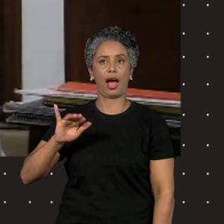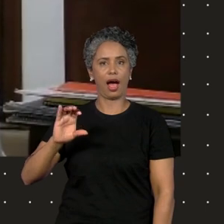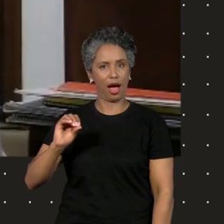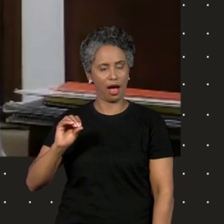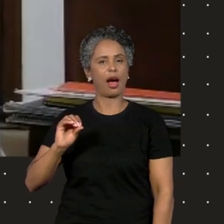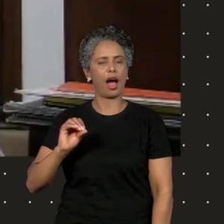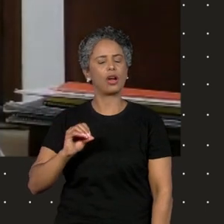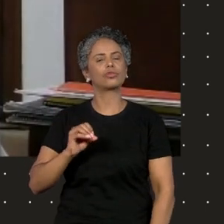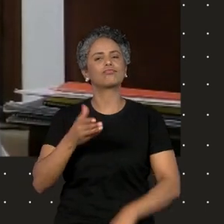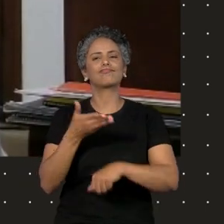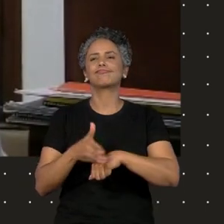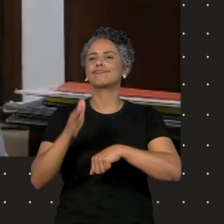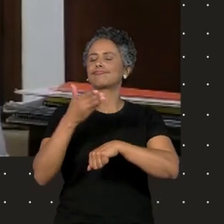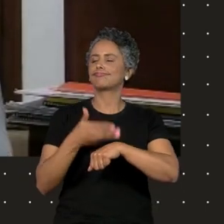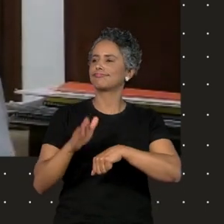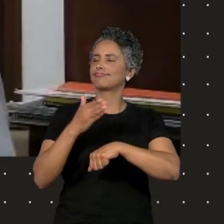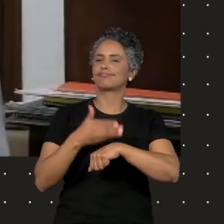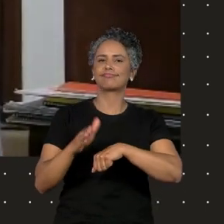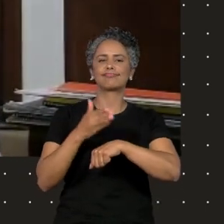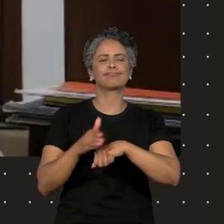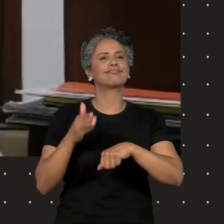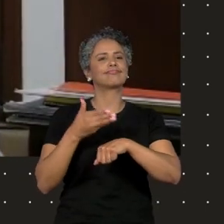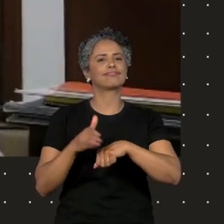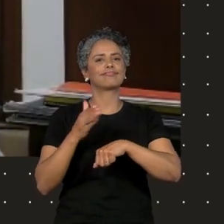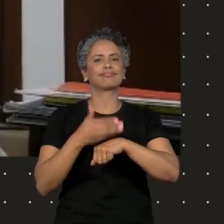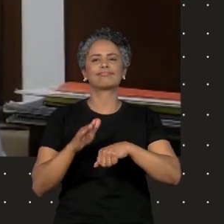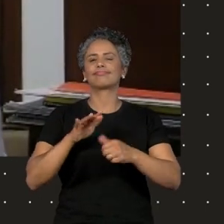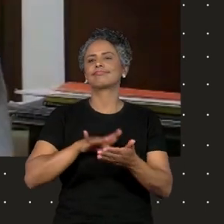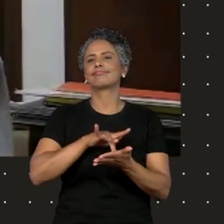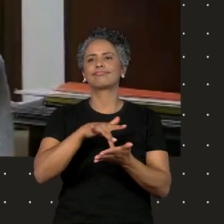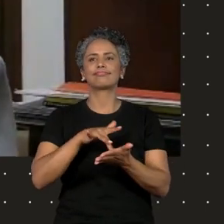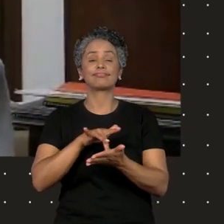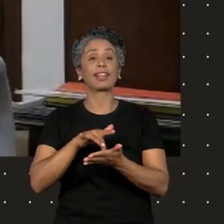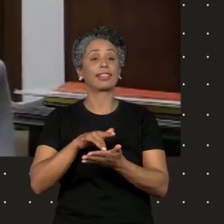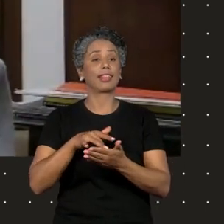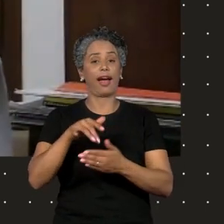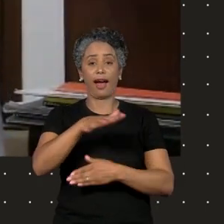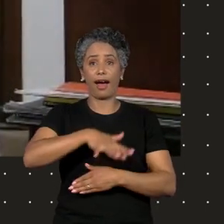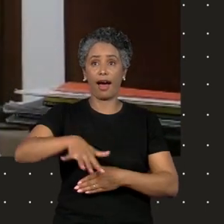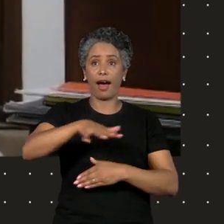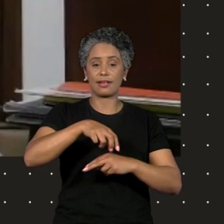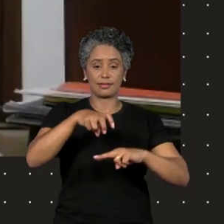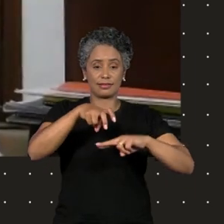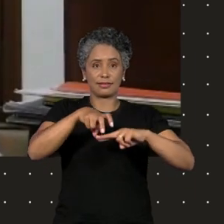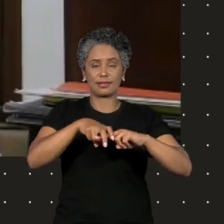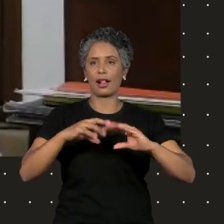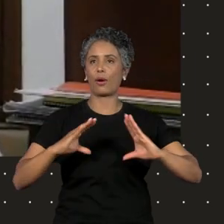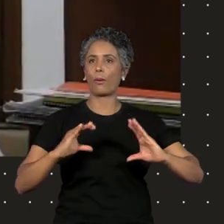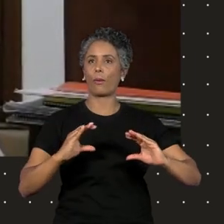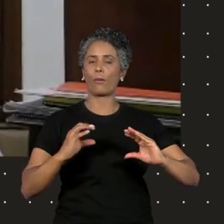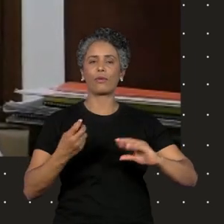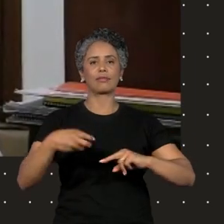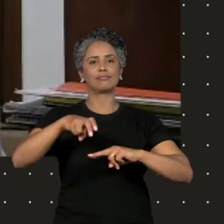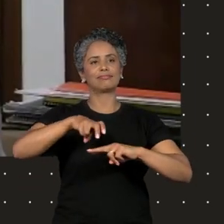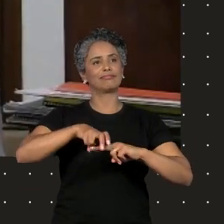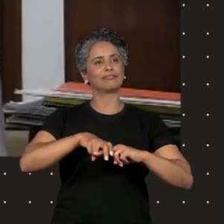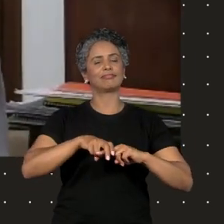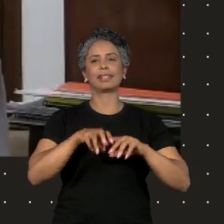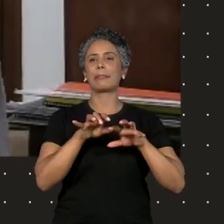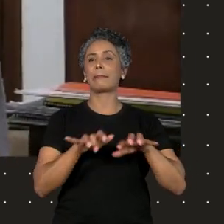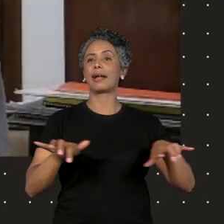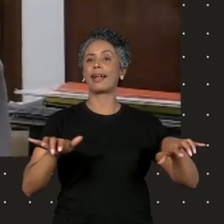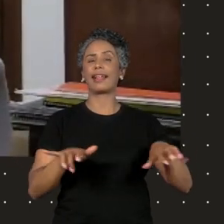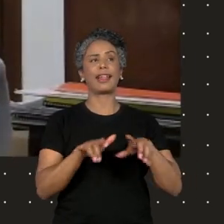experimentando a música num piano ali da sala. Eu improvisava e fazia com que viesse